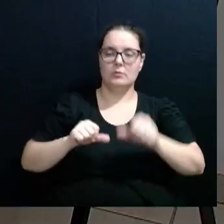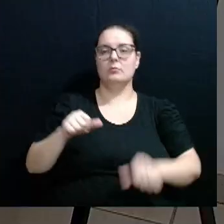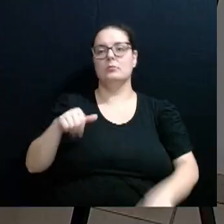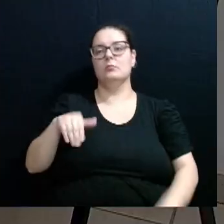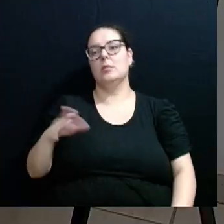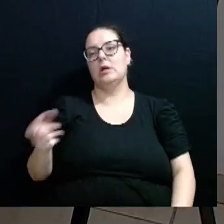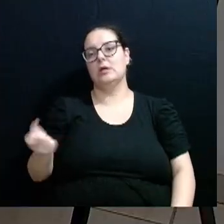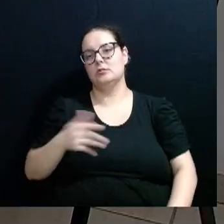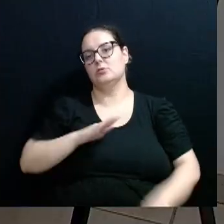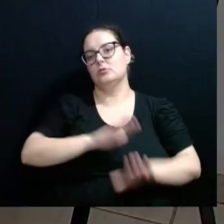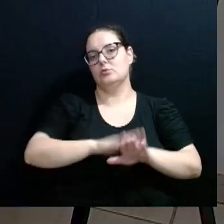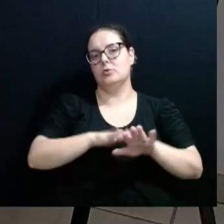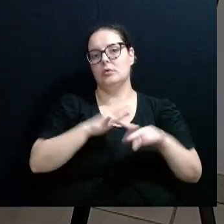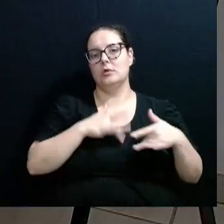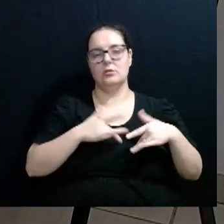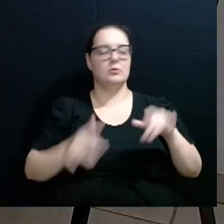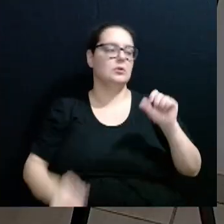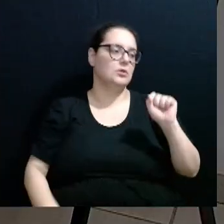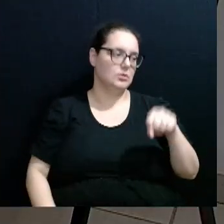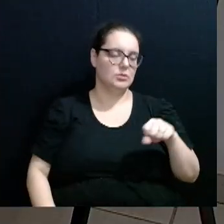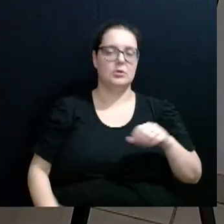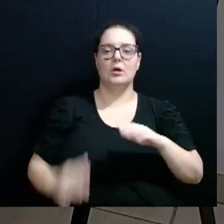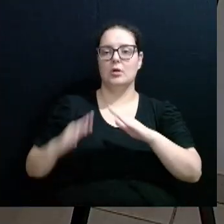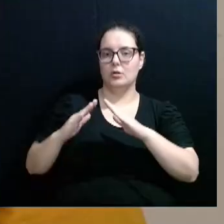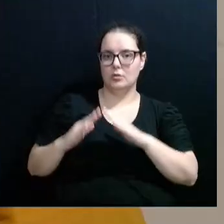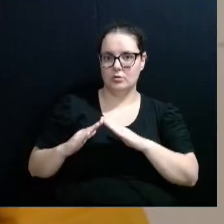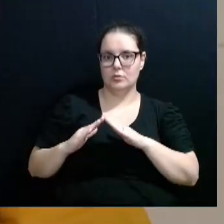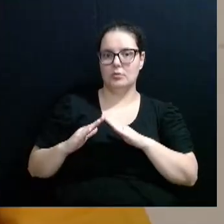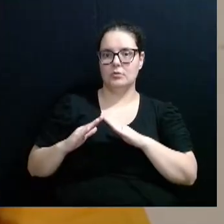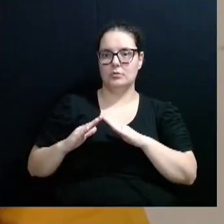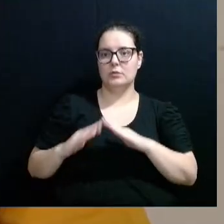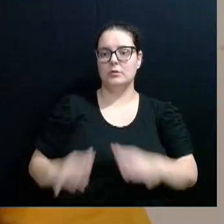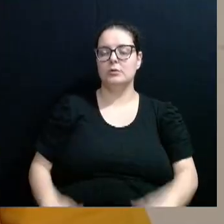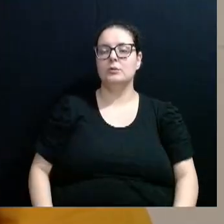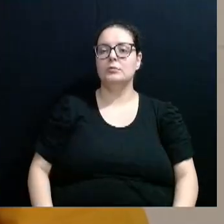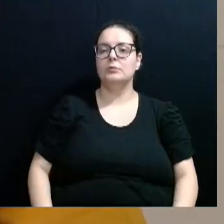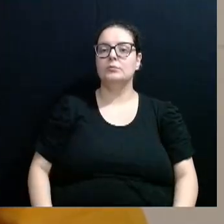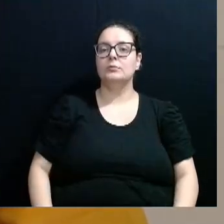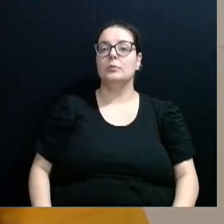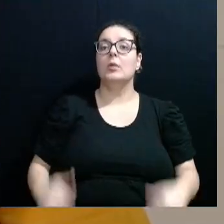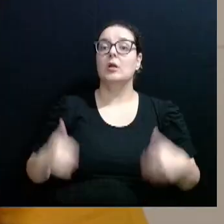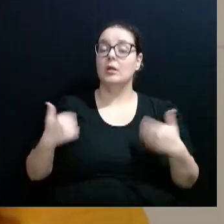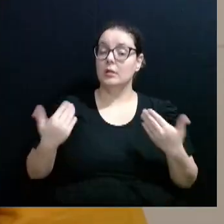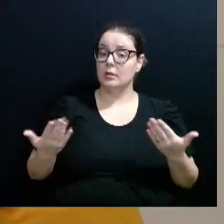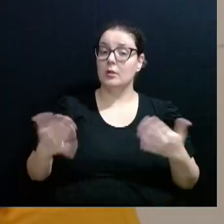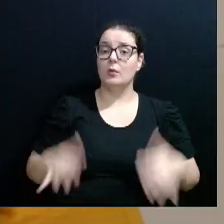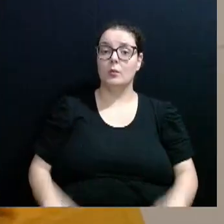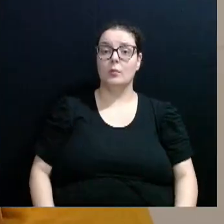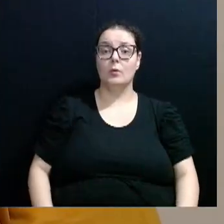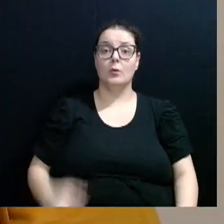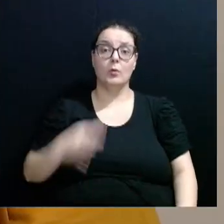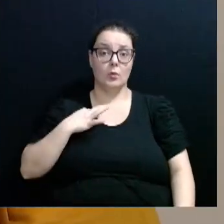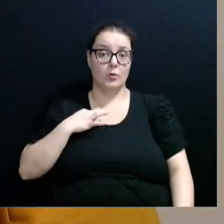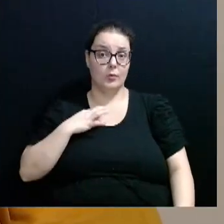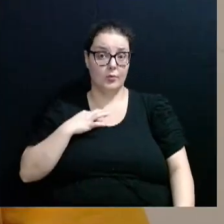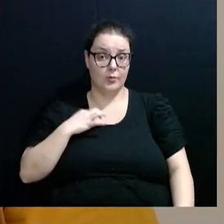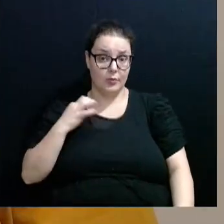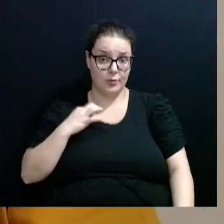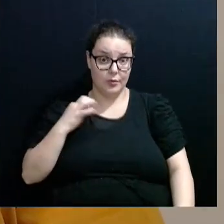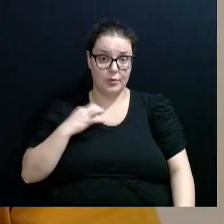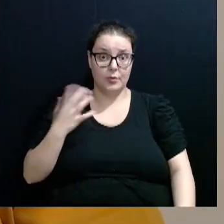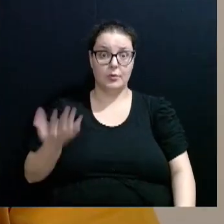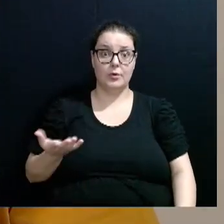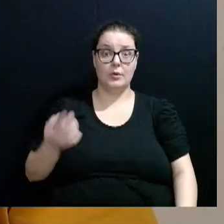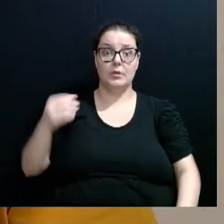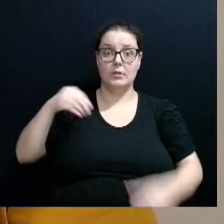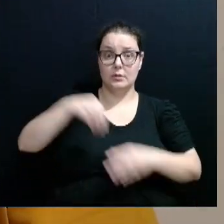solidário, Sim. de moradia em si, né? Então, o voluntário que está no AJA é aquele que põe a